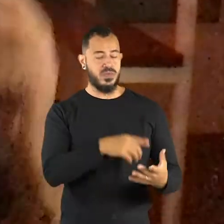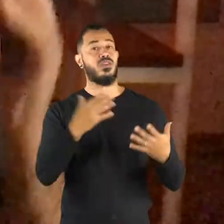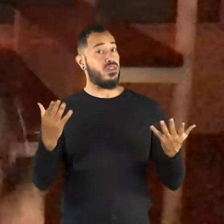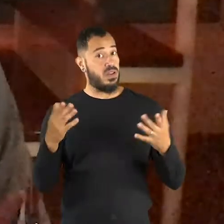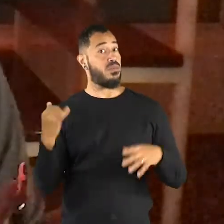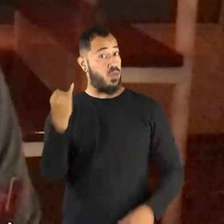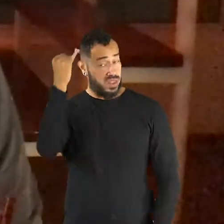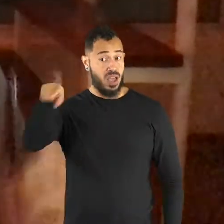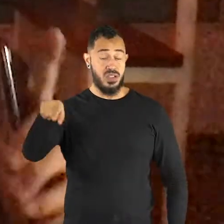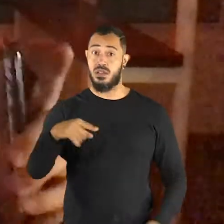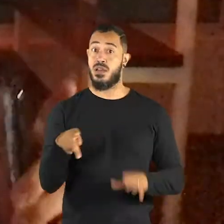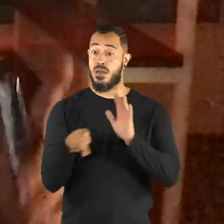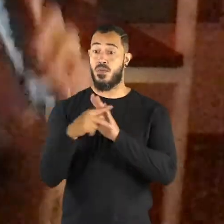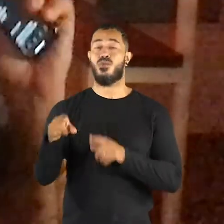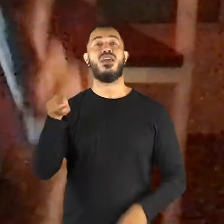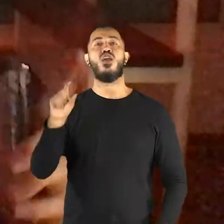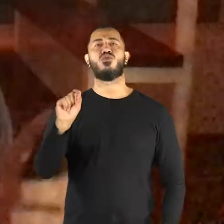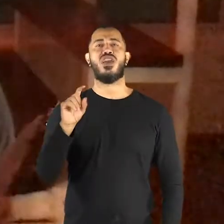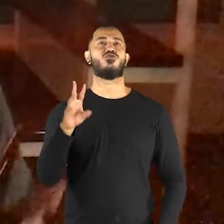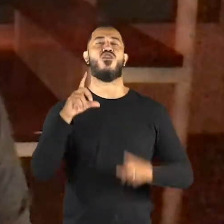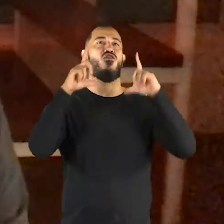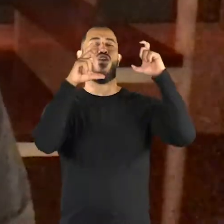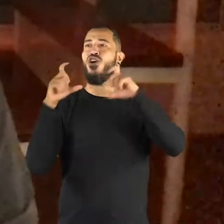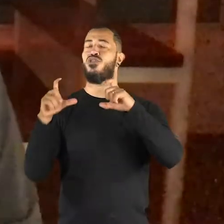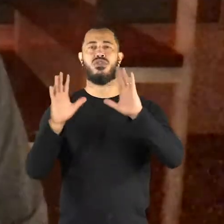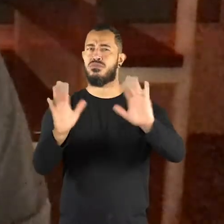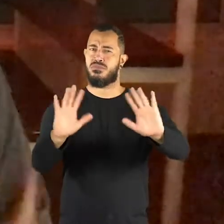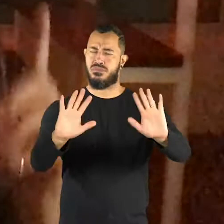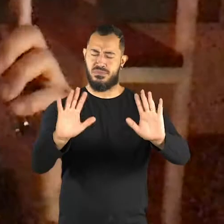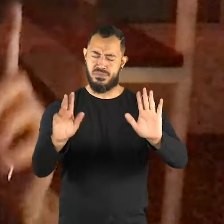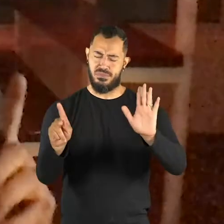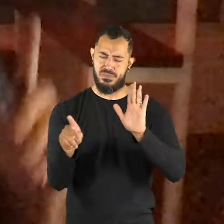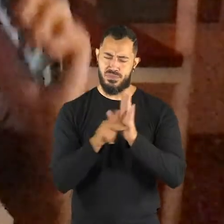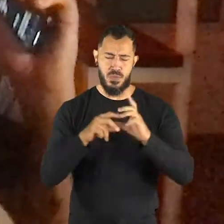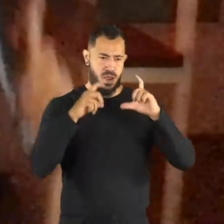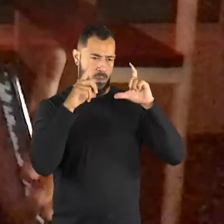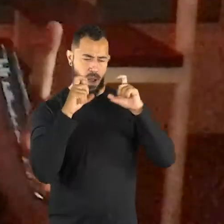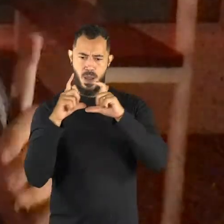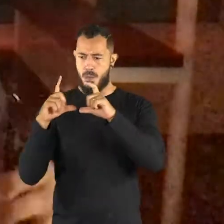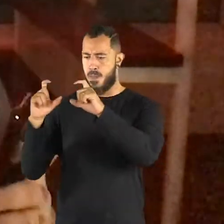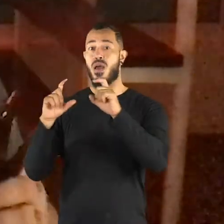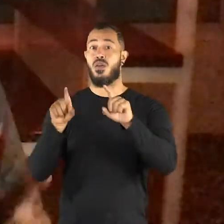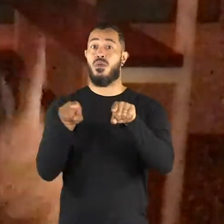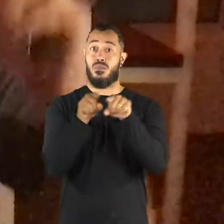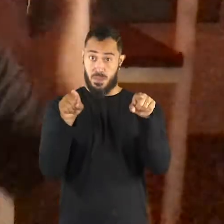Então o diretor de fotografia não é necessariamente o cara que tira foto, esse é o estilo, que ele vai com a máquina fotográfica,